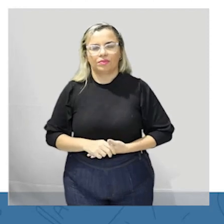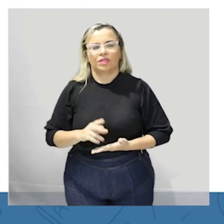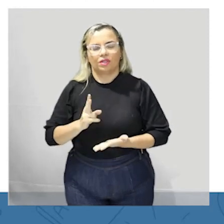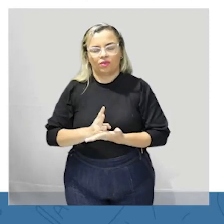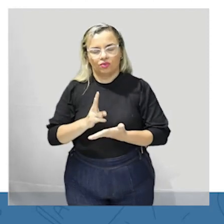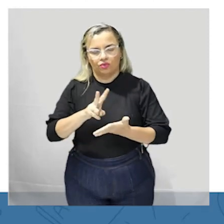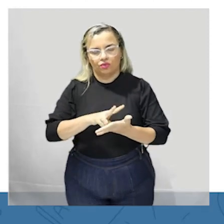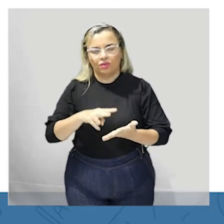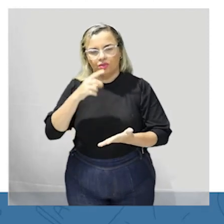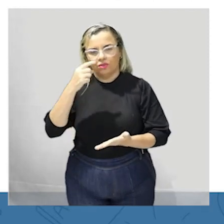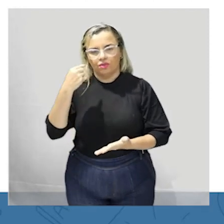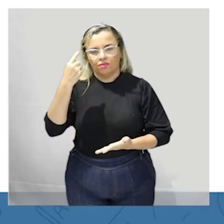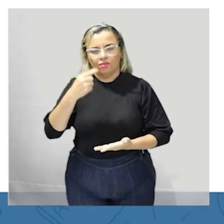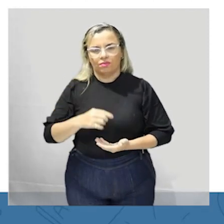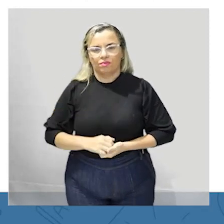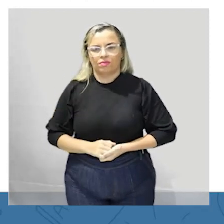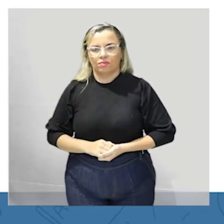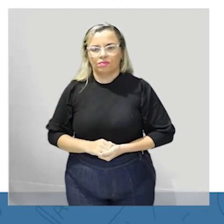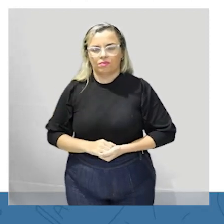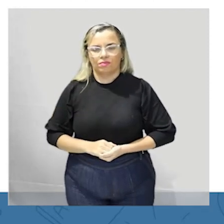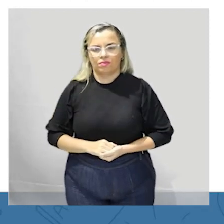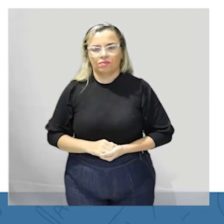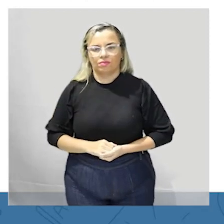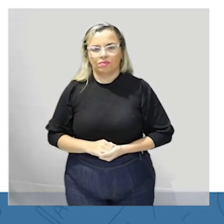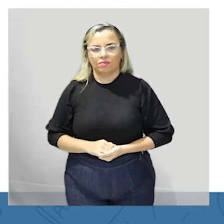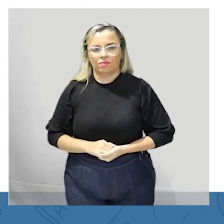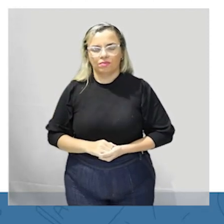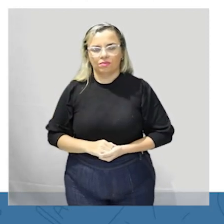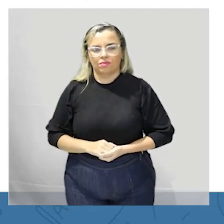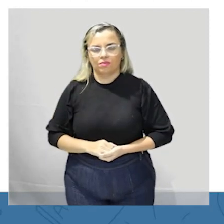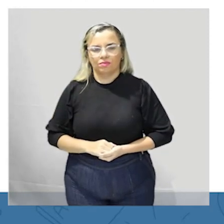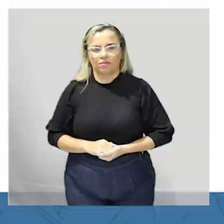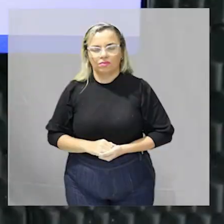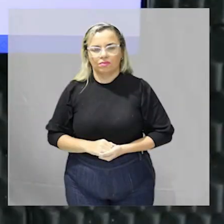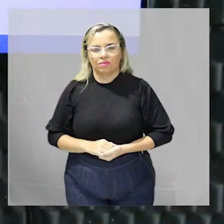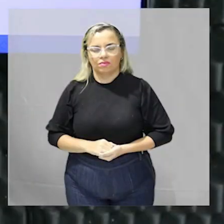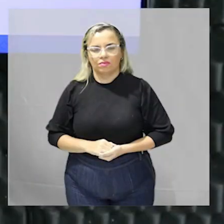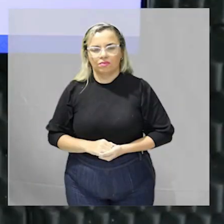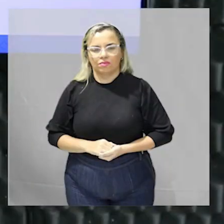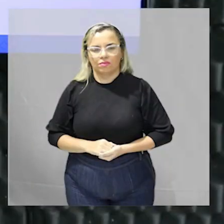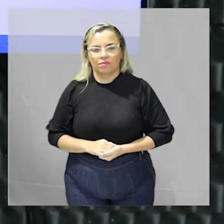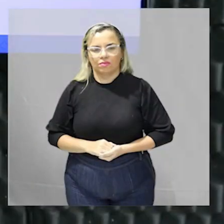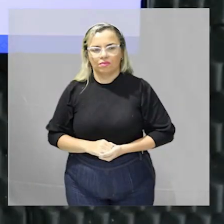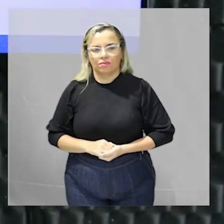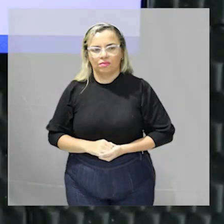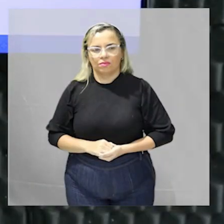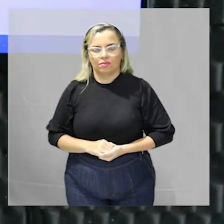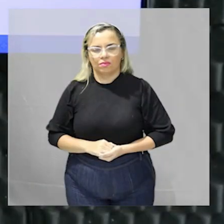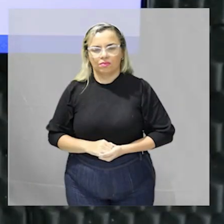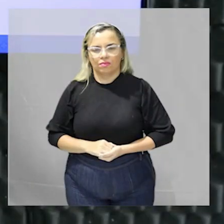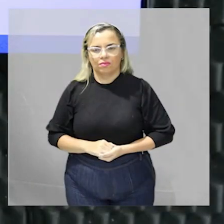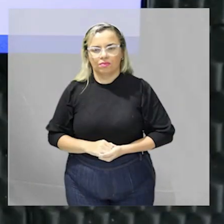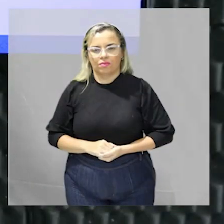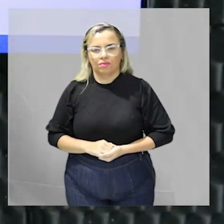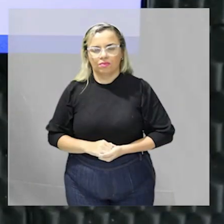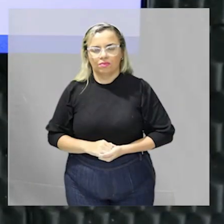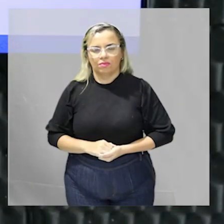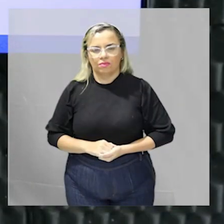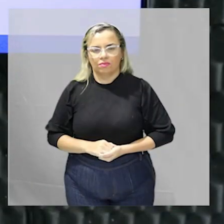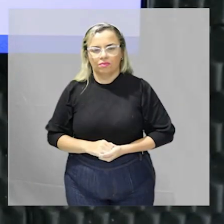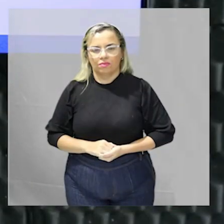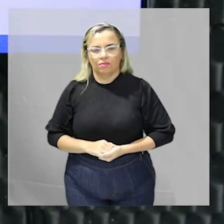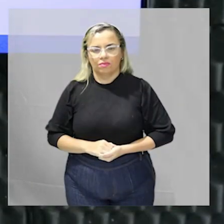libro, y la digital es la más leída en este formato en toda la universidad,